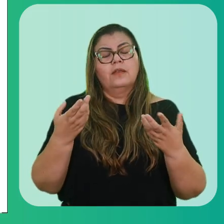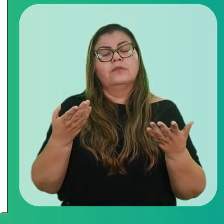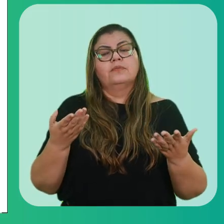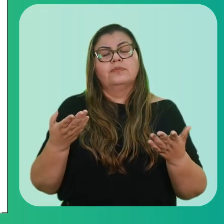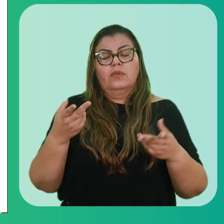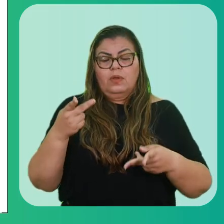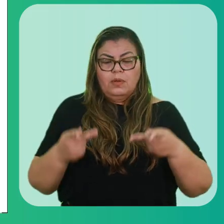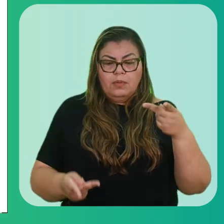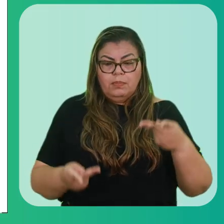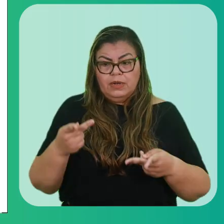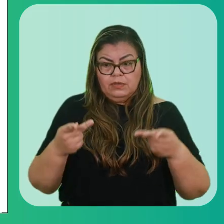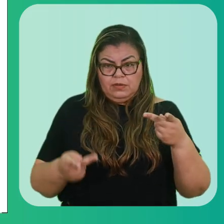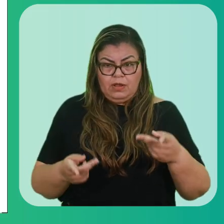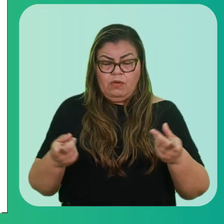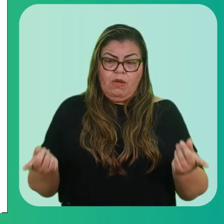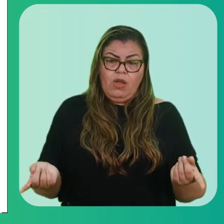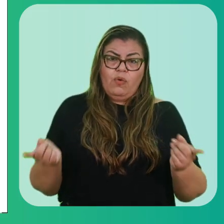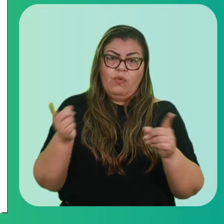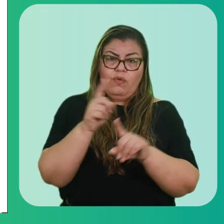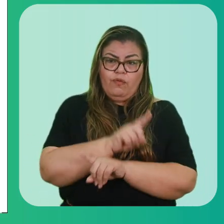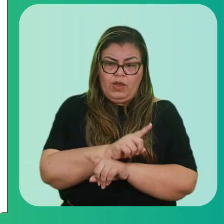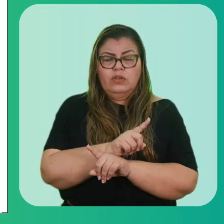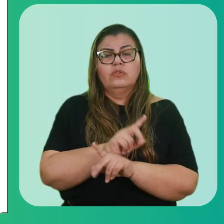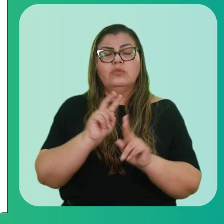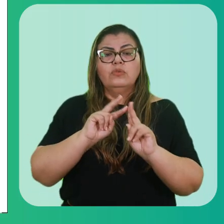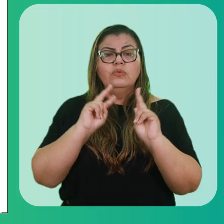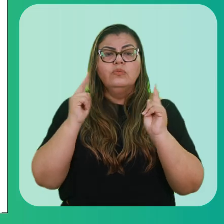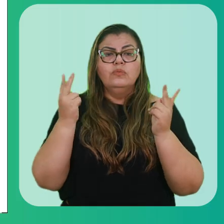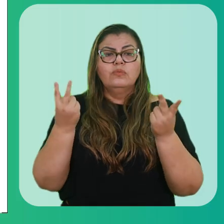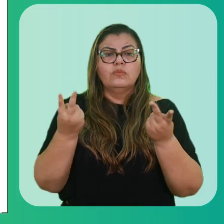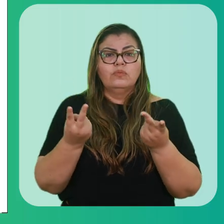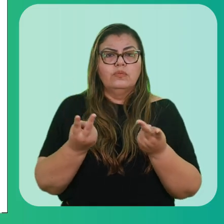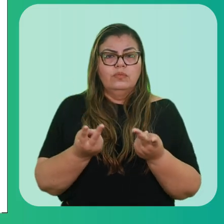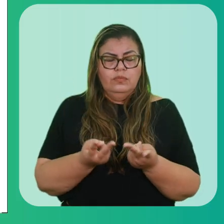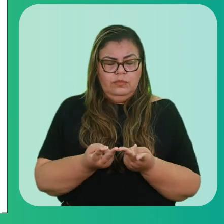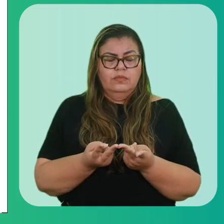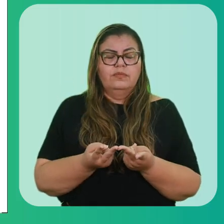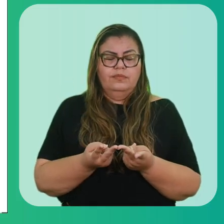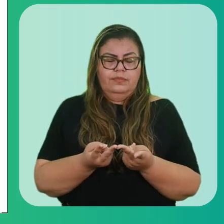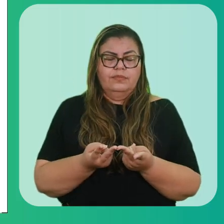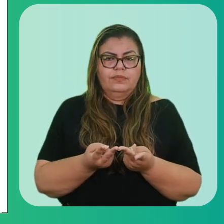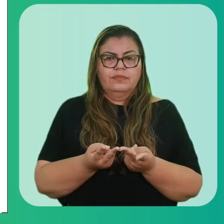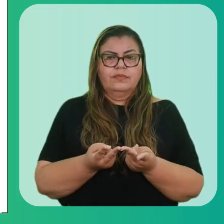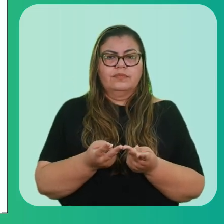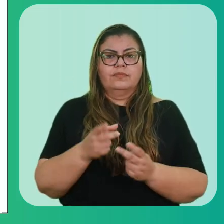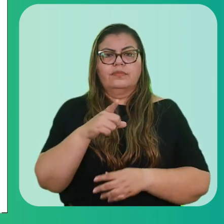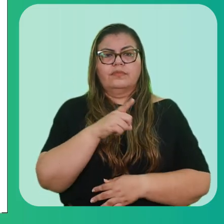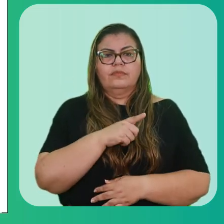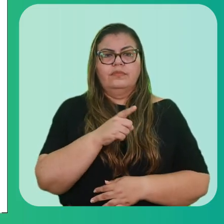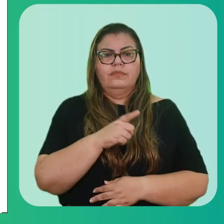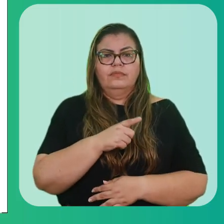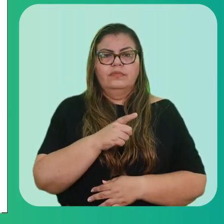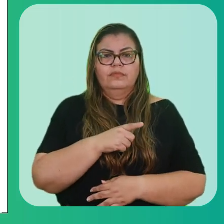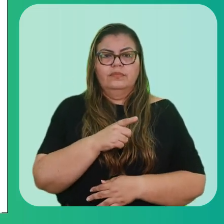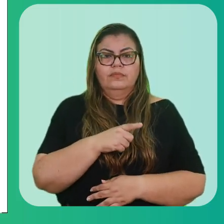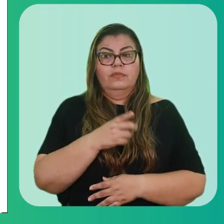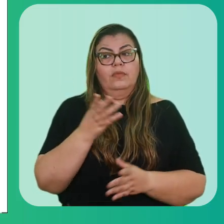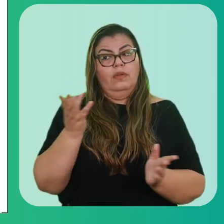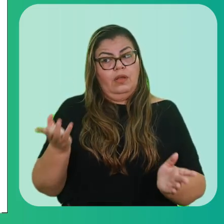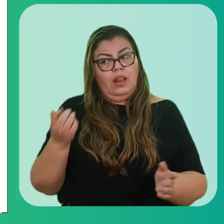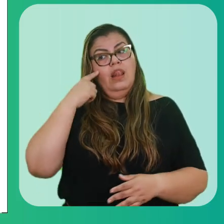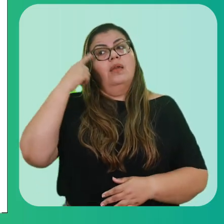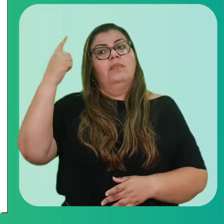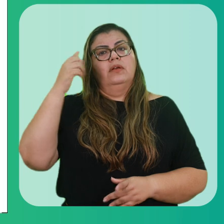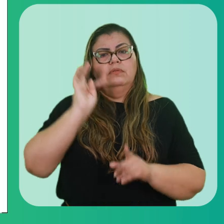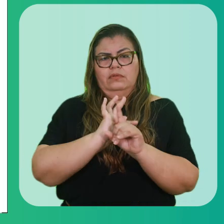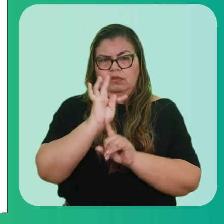pressão é proporcional ao inverso do volume. Em outras palavras, pressão e volume são inversamente proporcionais, desde